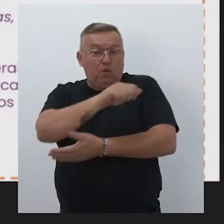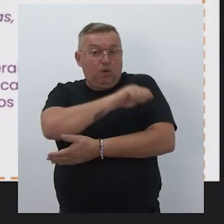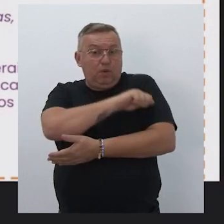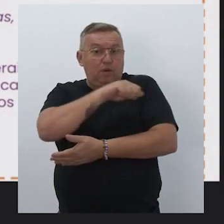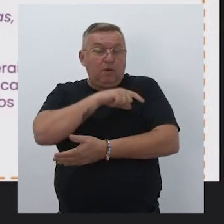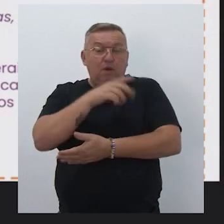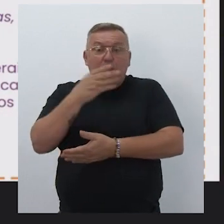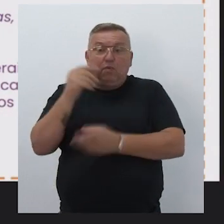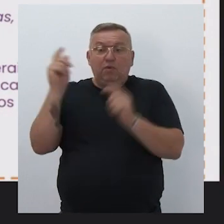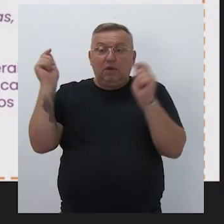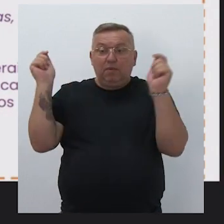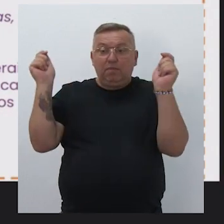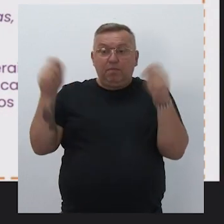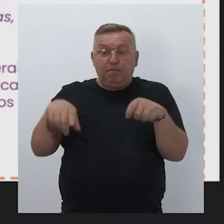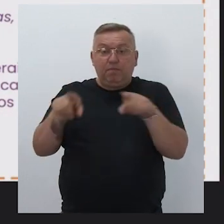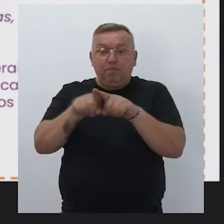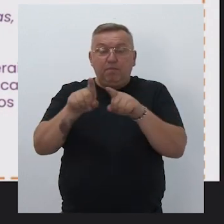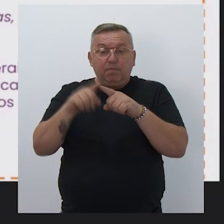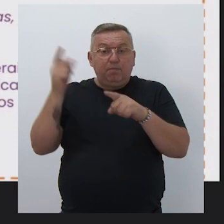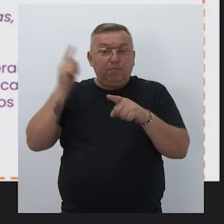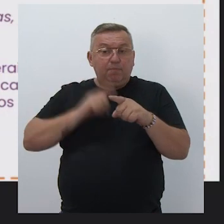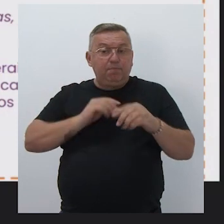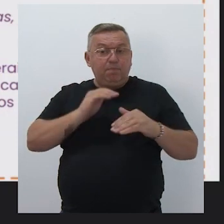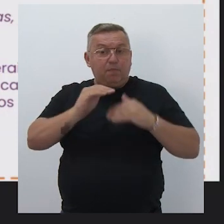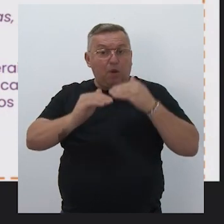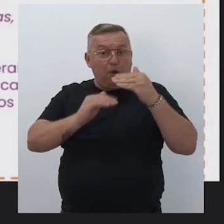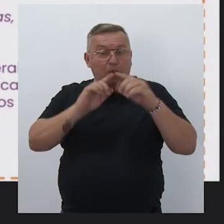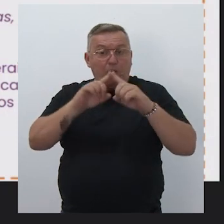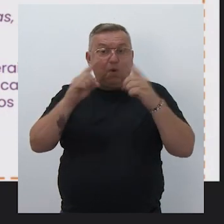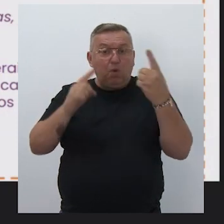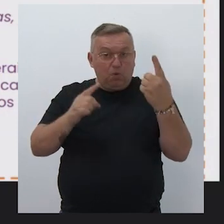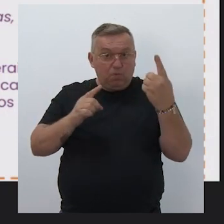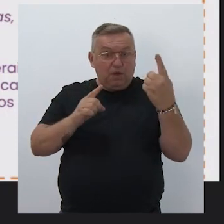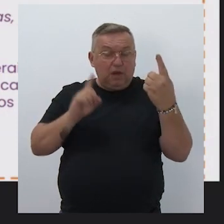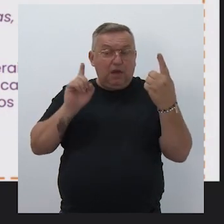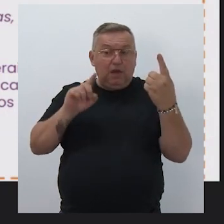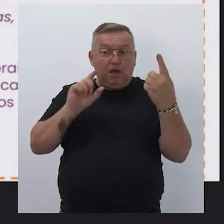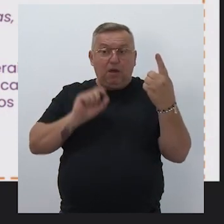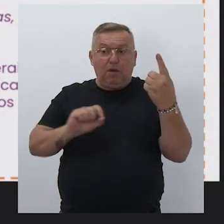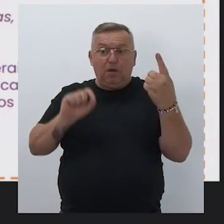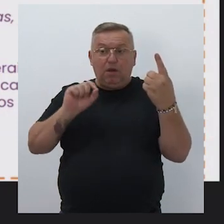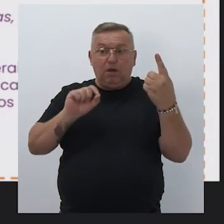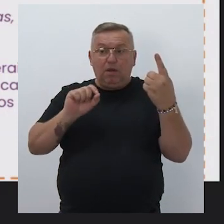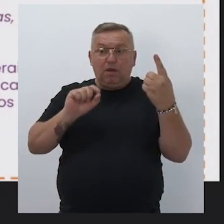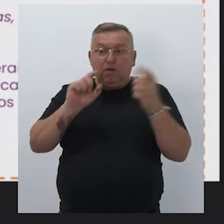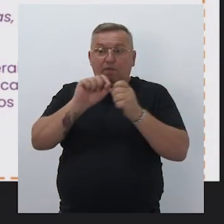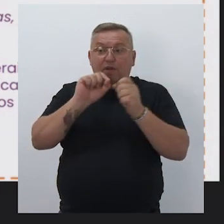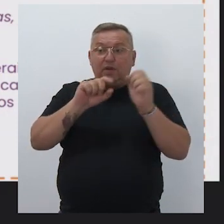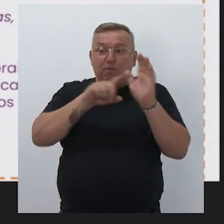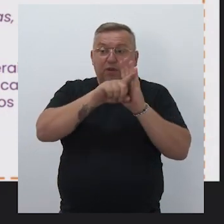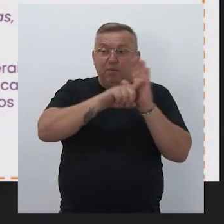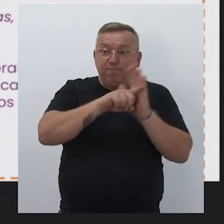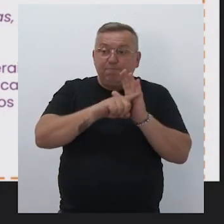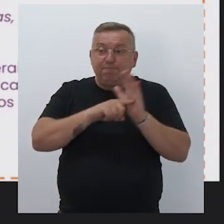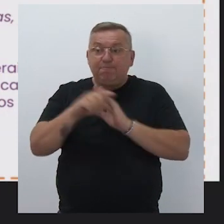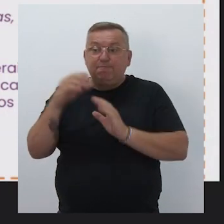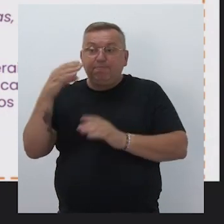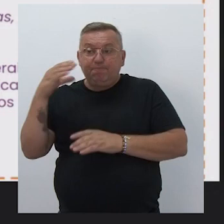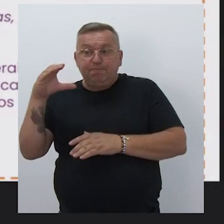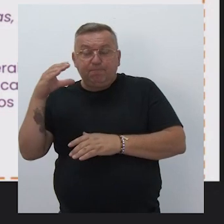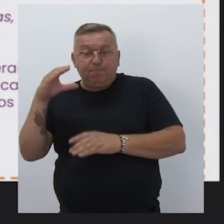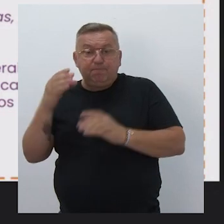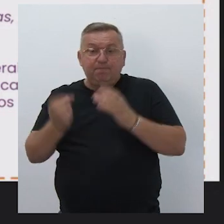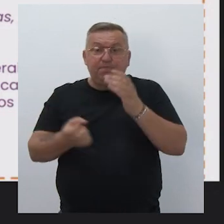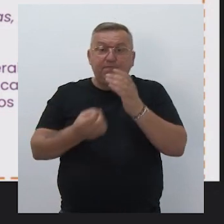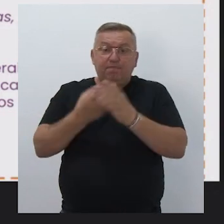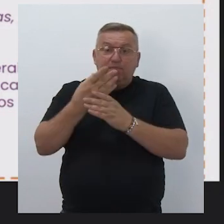muitas capacidades desenvolvidas. Uma delas é de realizar pesquisas científicas,